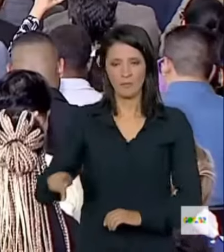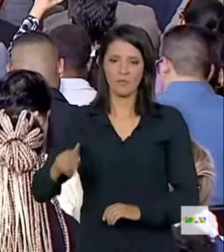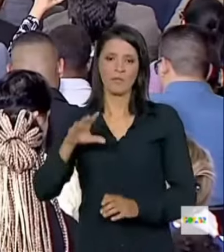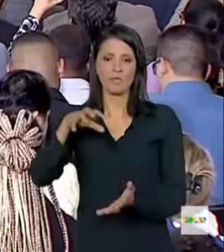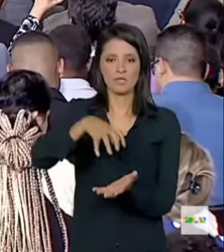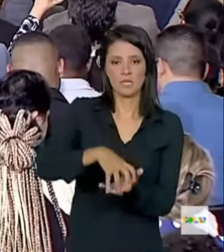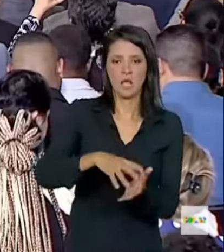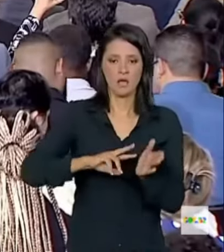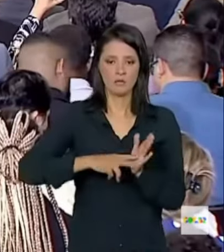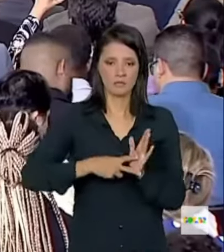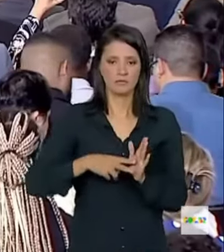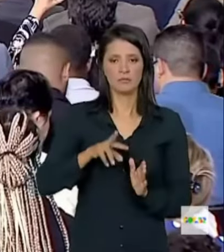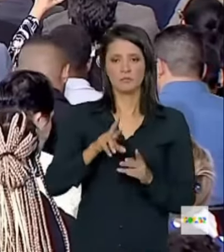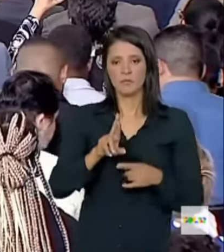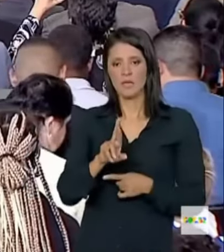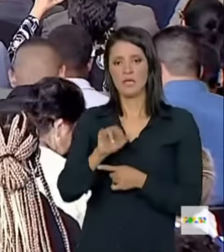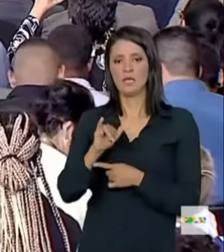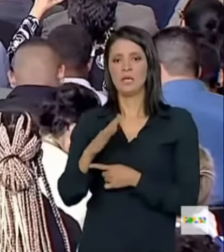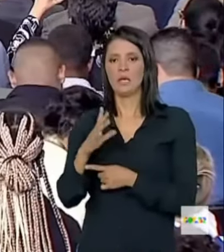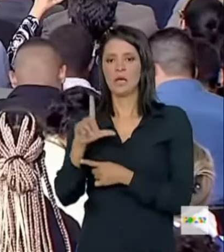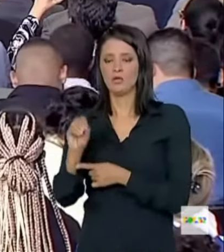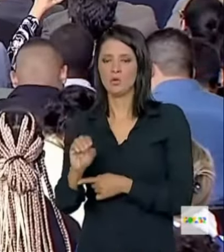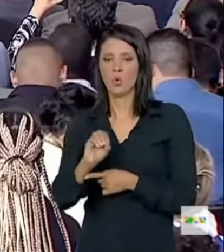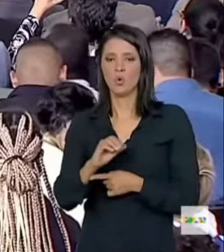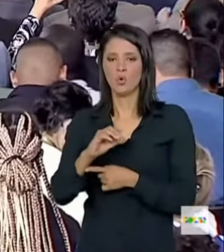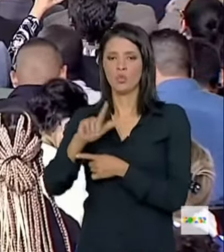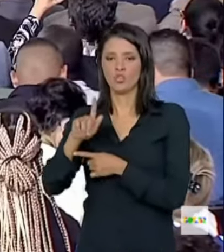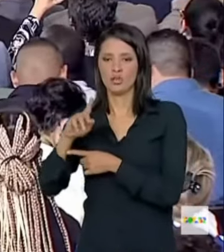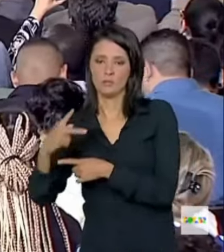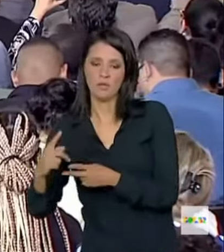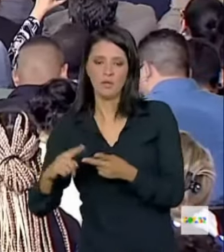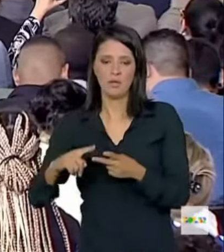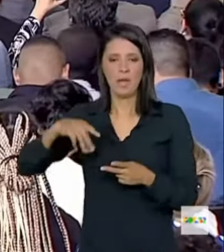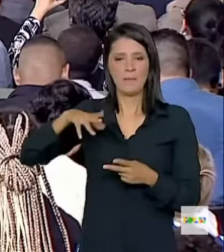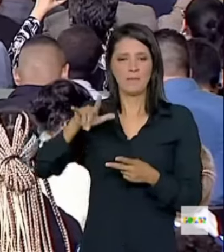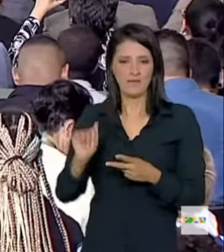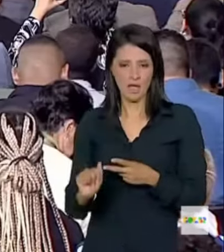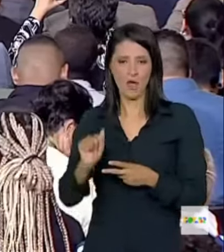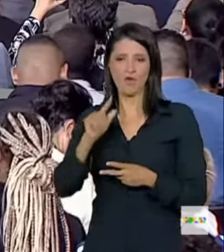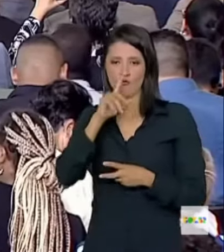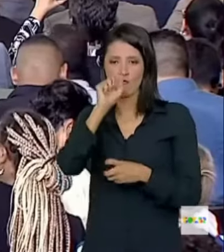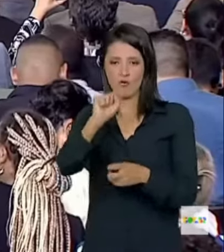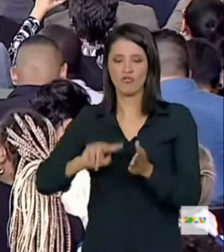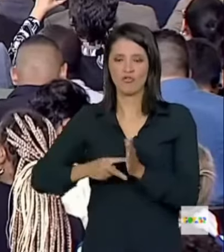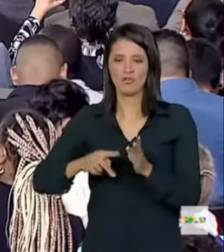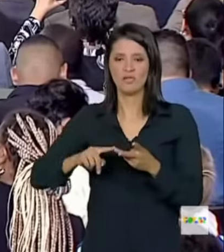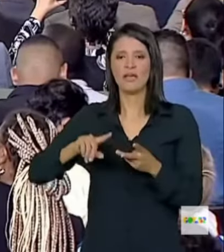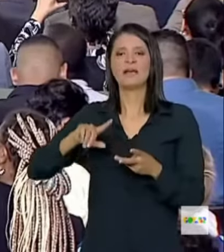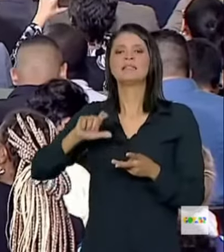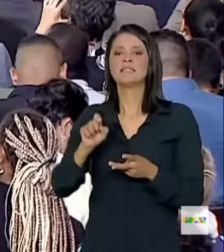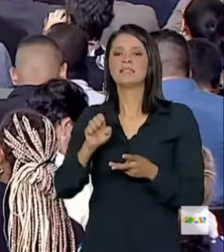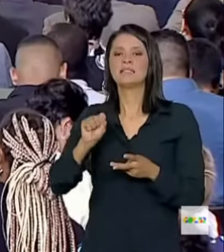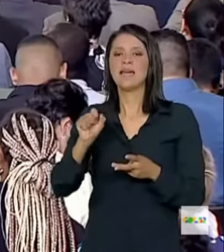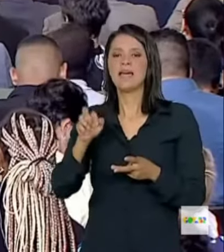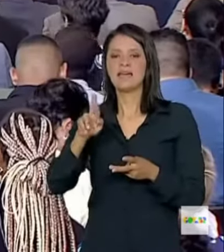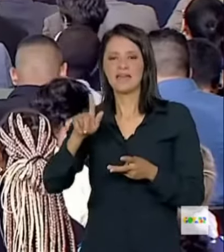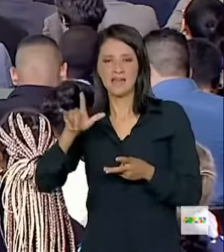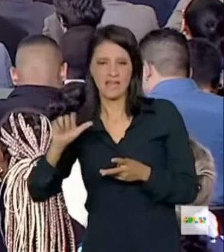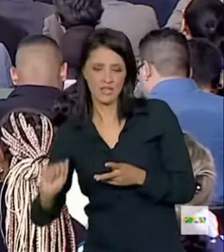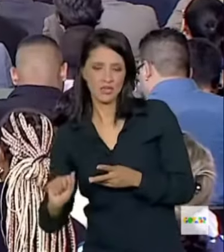sindicais, o Ricardo Patá, da UGT, o Miguel Torres, da Força Sindical, Sérgio Nobre da CRUT e o Valdir Pessena,